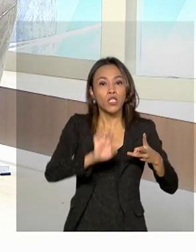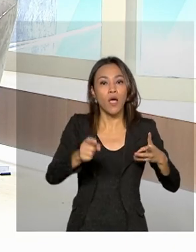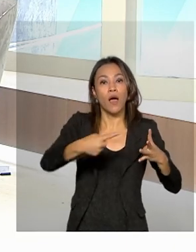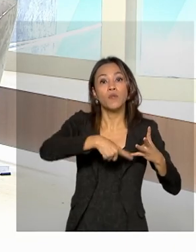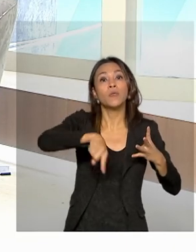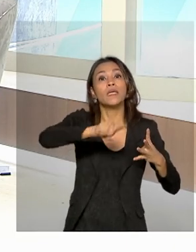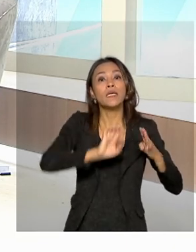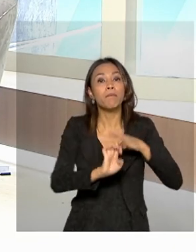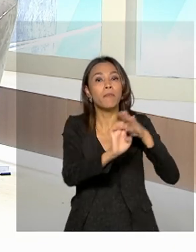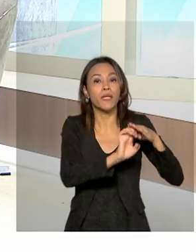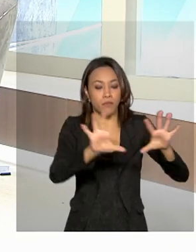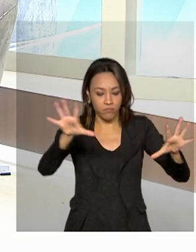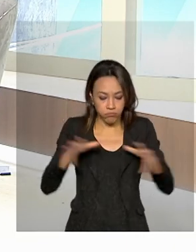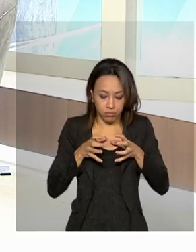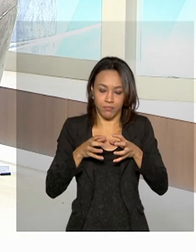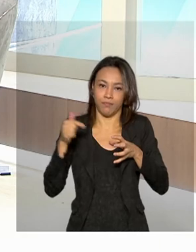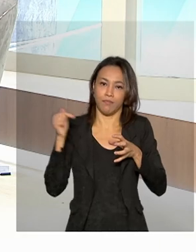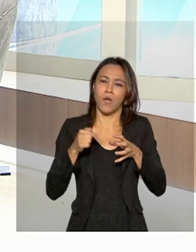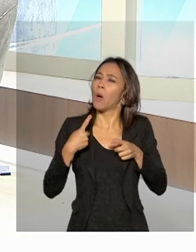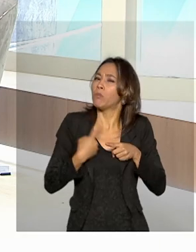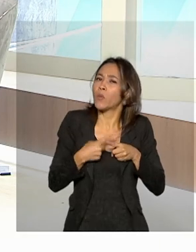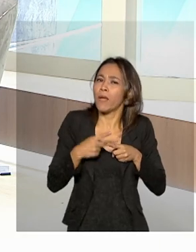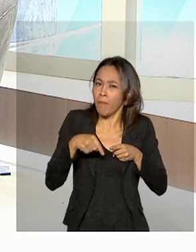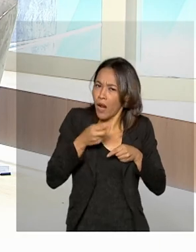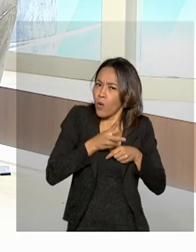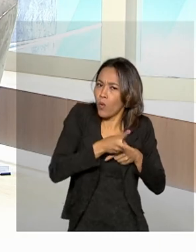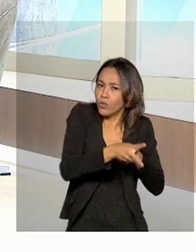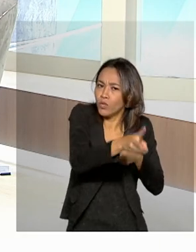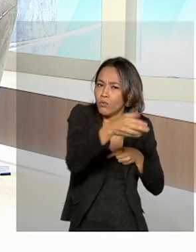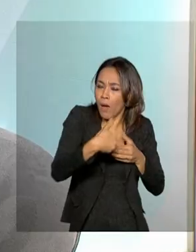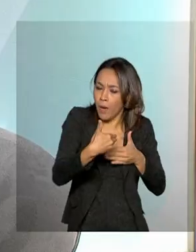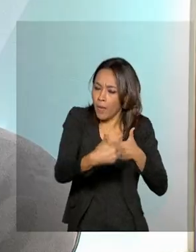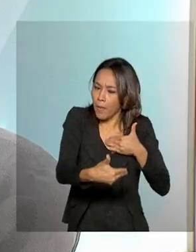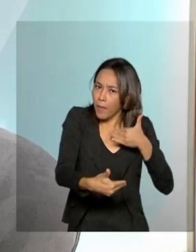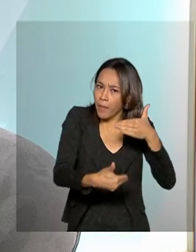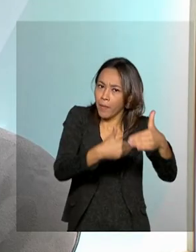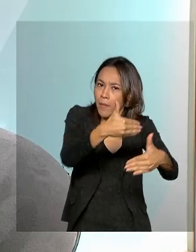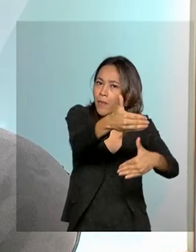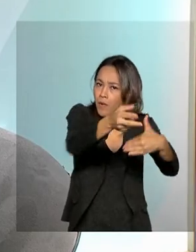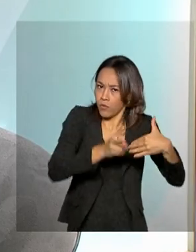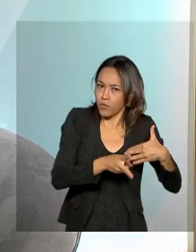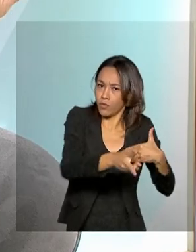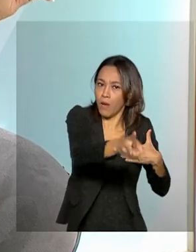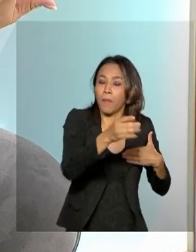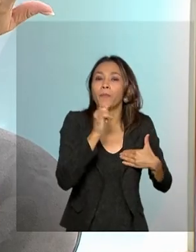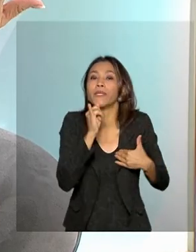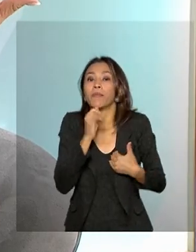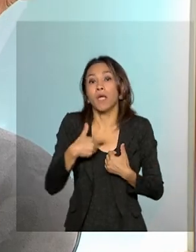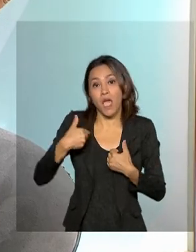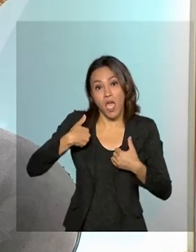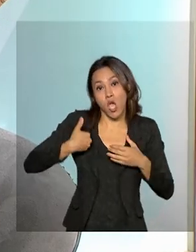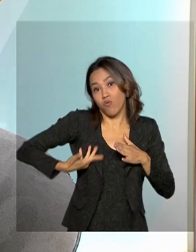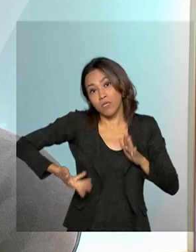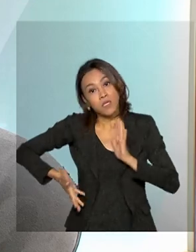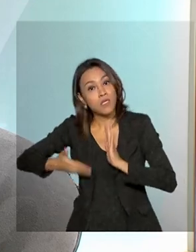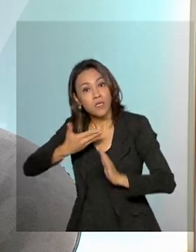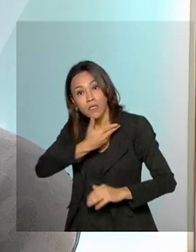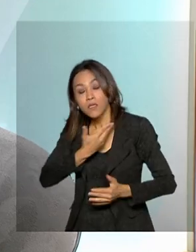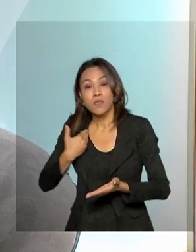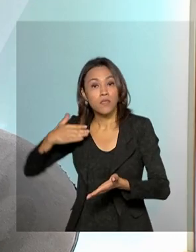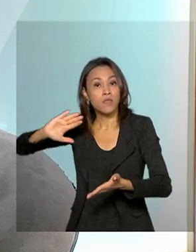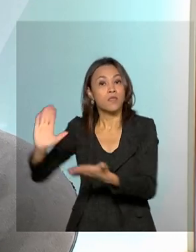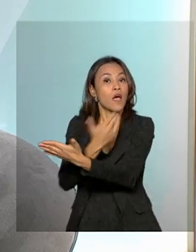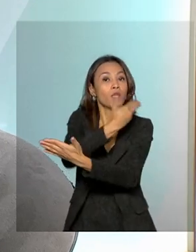privada. Por que isso? Para continuidade e sustentabilidade. Por exemplo, no dia que não formos mais governo,